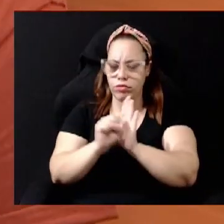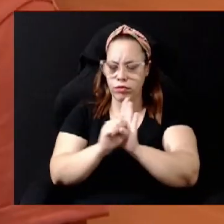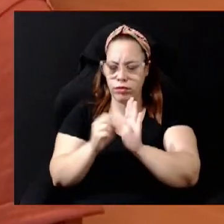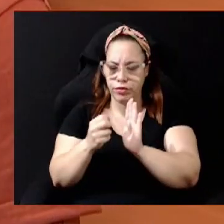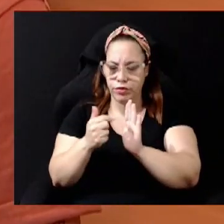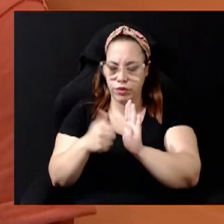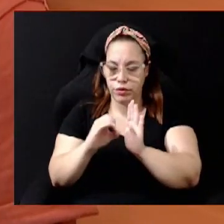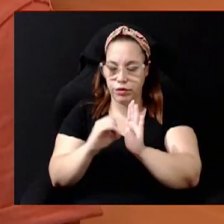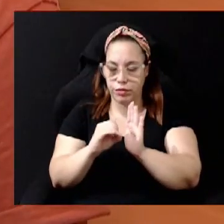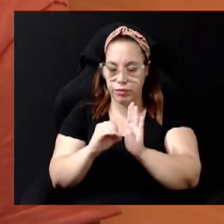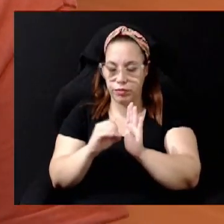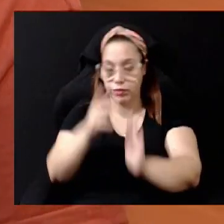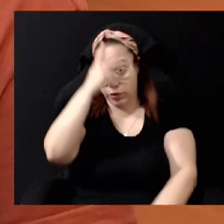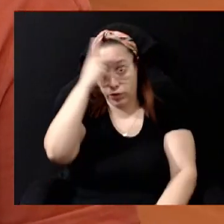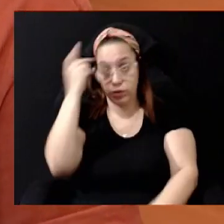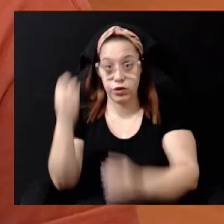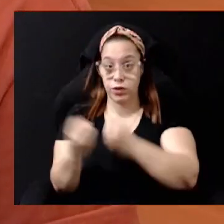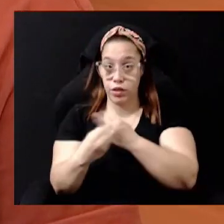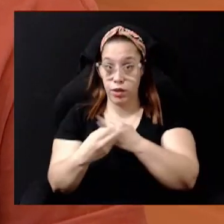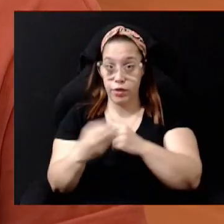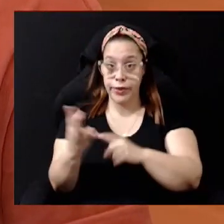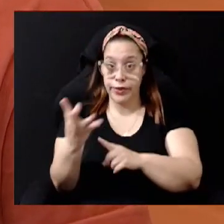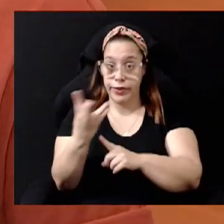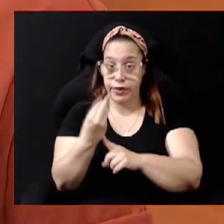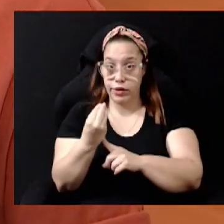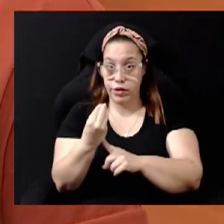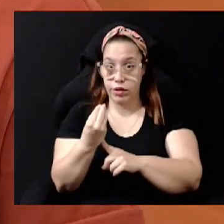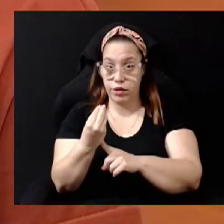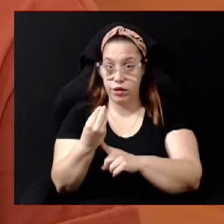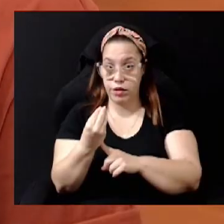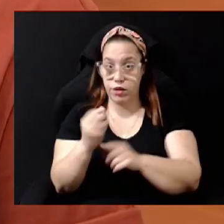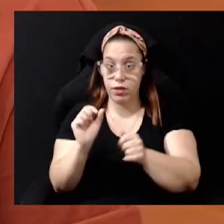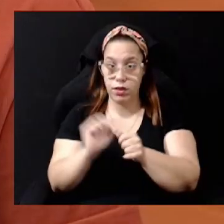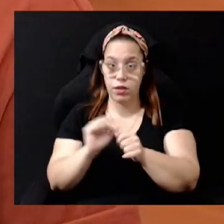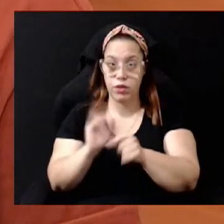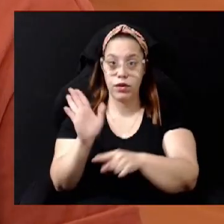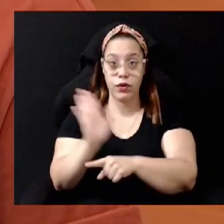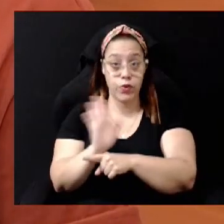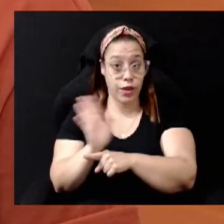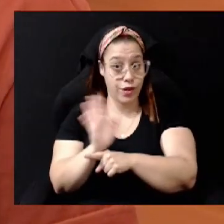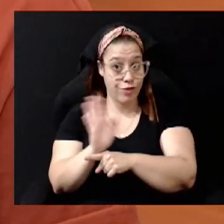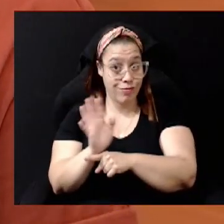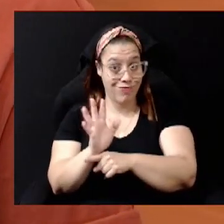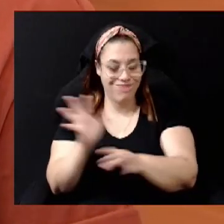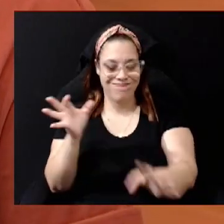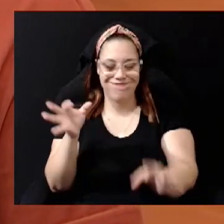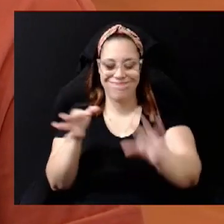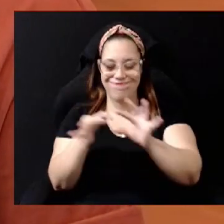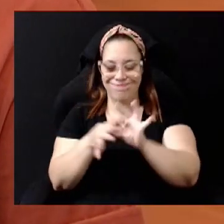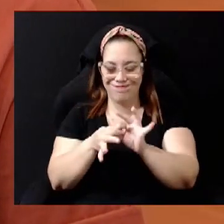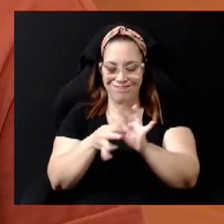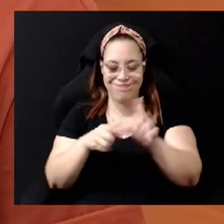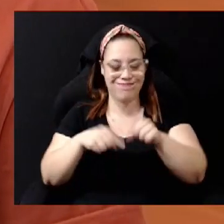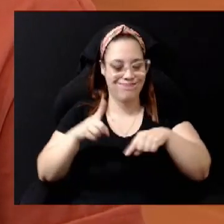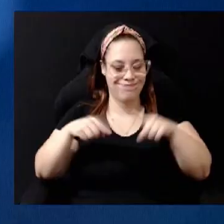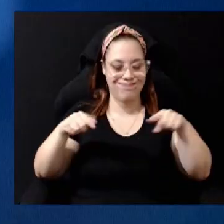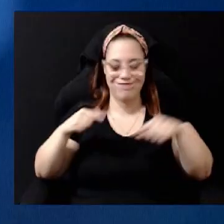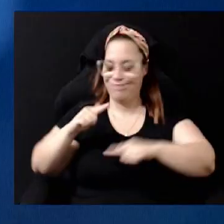que estudavam arte enquanto a gente estava fazendo o filme. Então foi uma junção de diferentes gerações assim